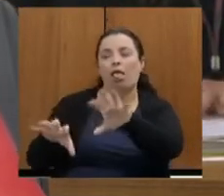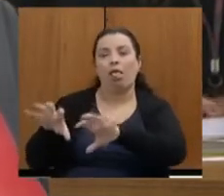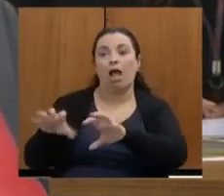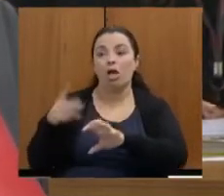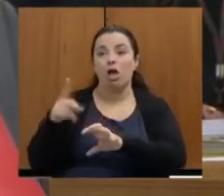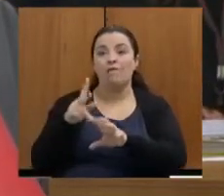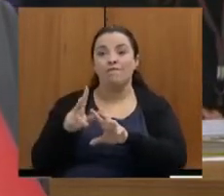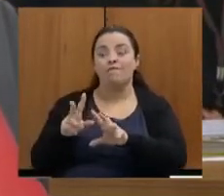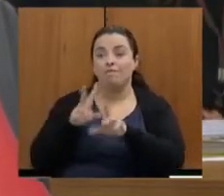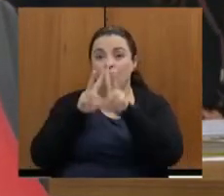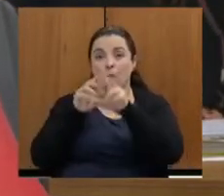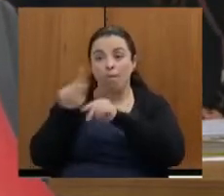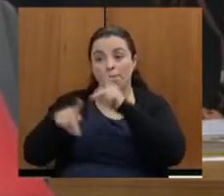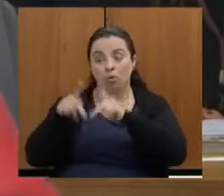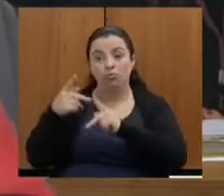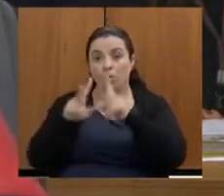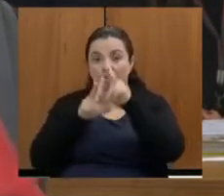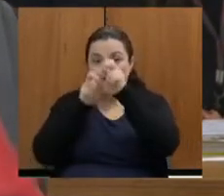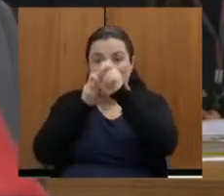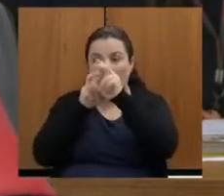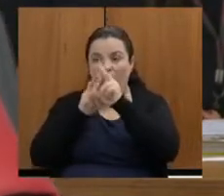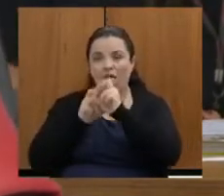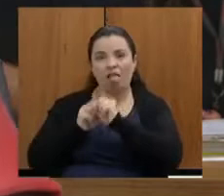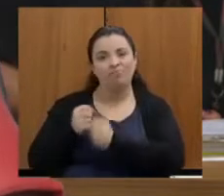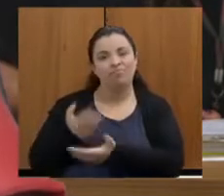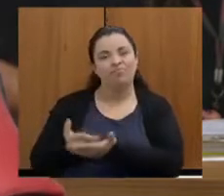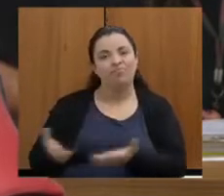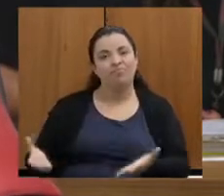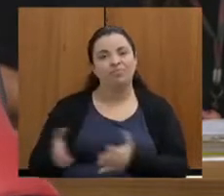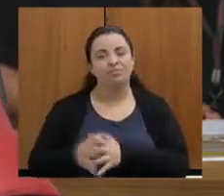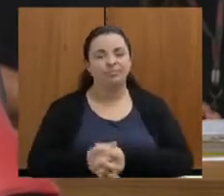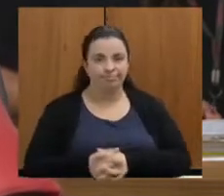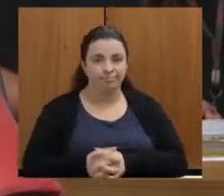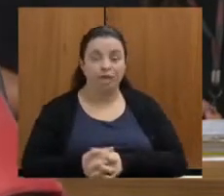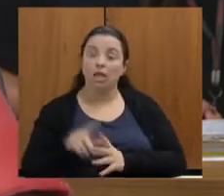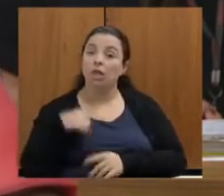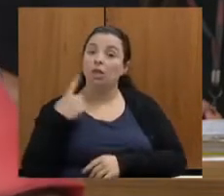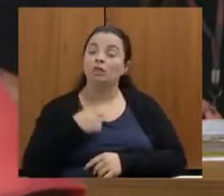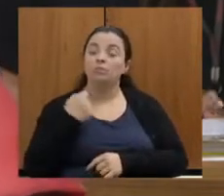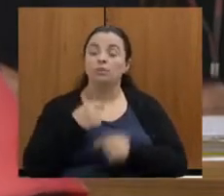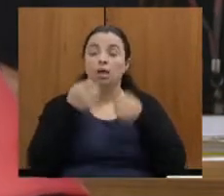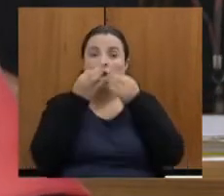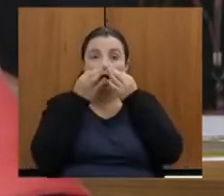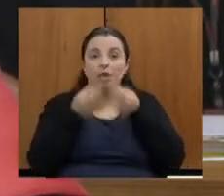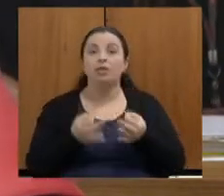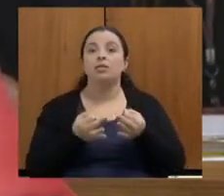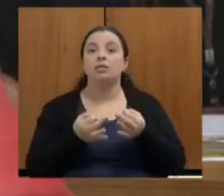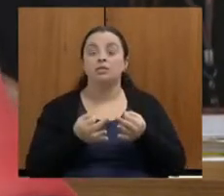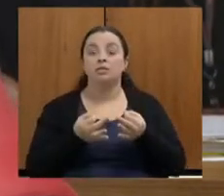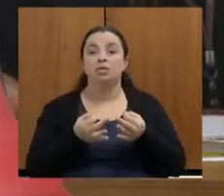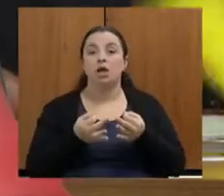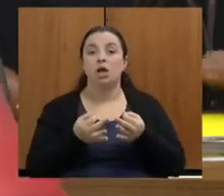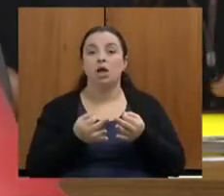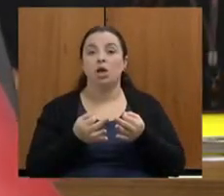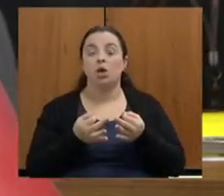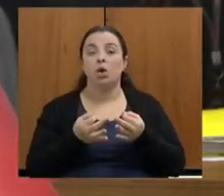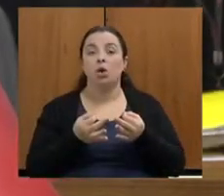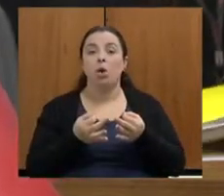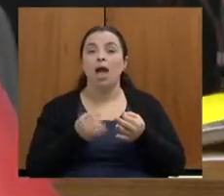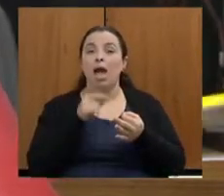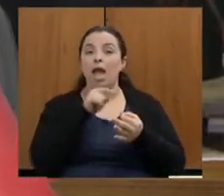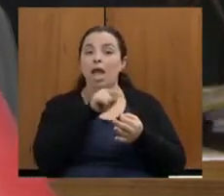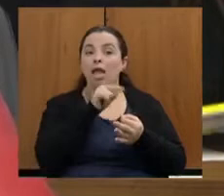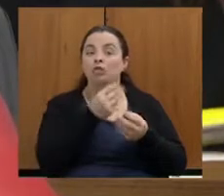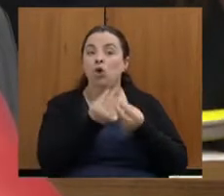nossa força Então precisamos ter atenção quanto as movimentações que os representantes da Vale